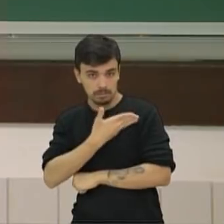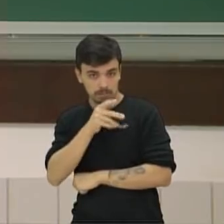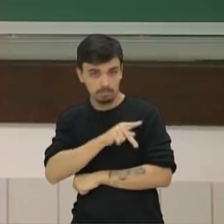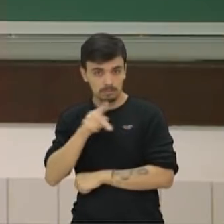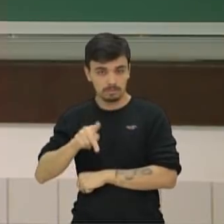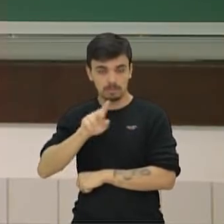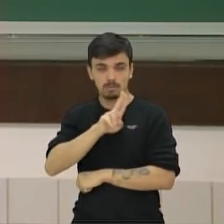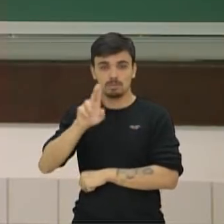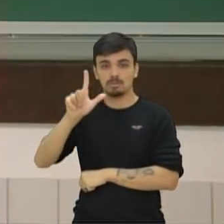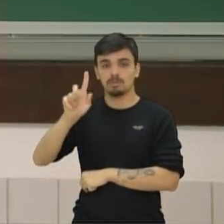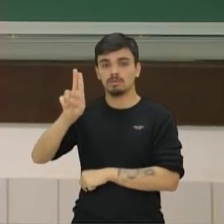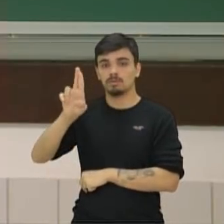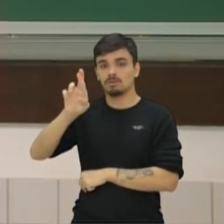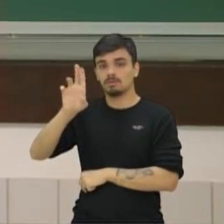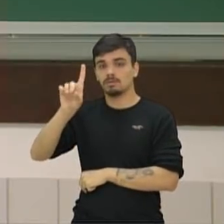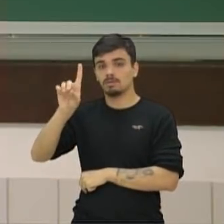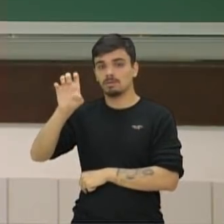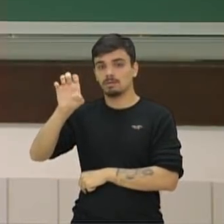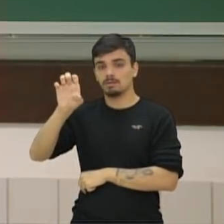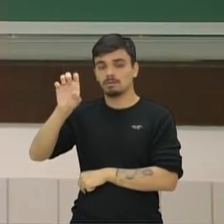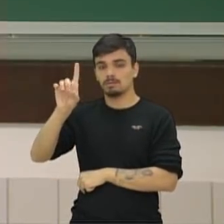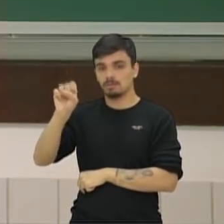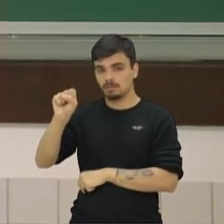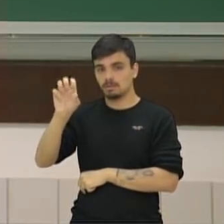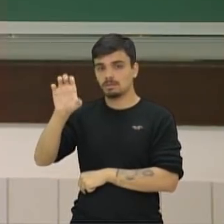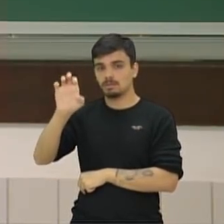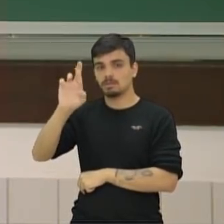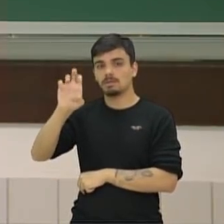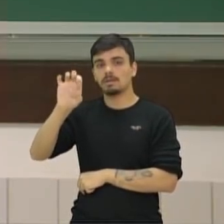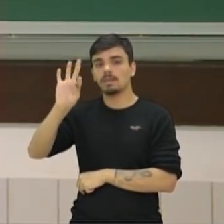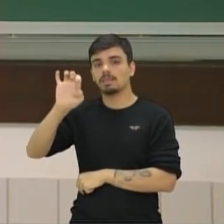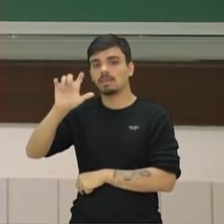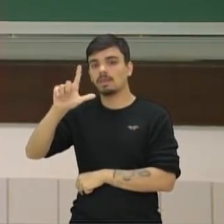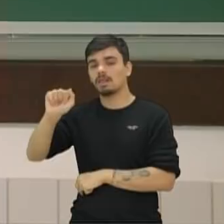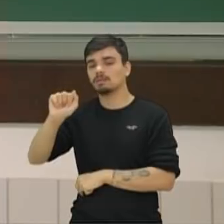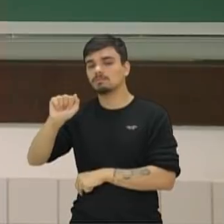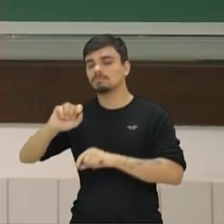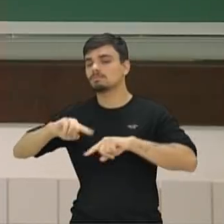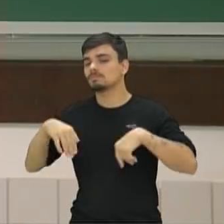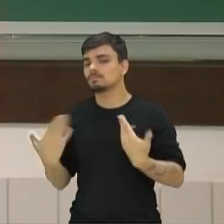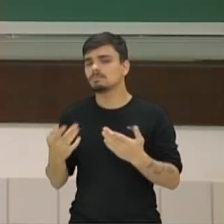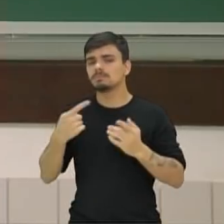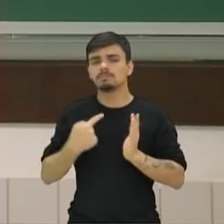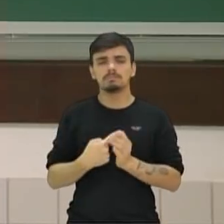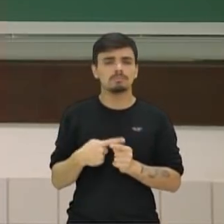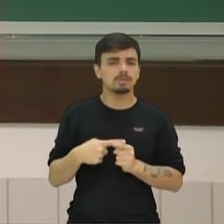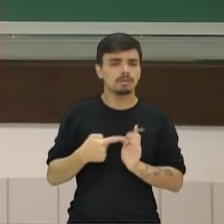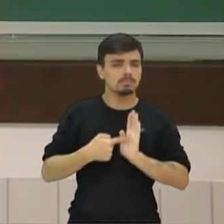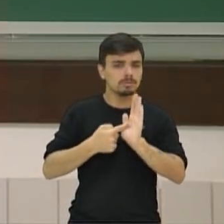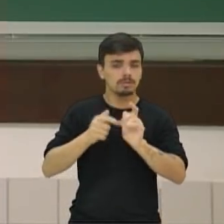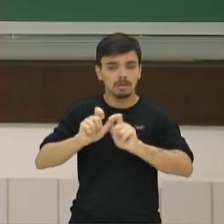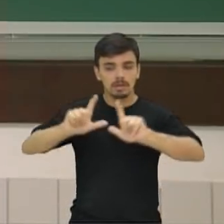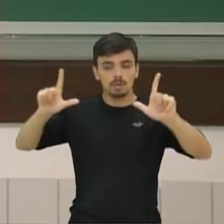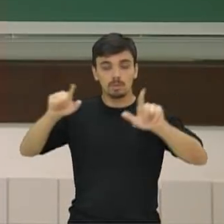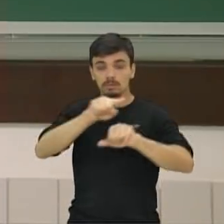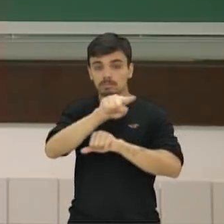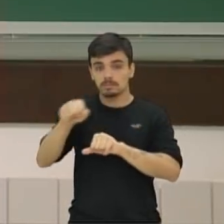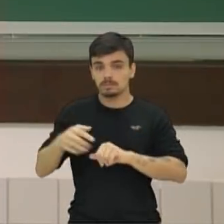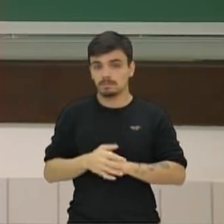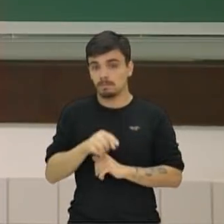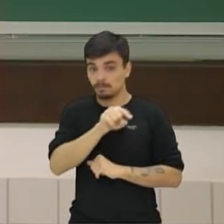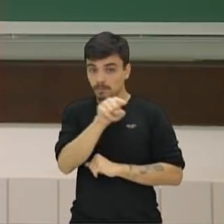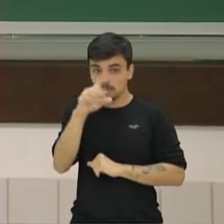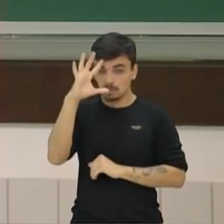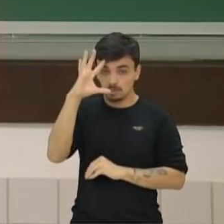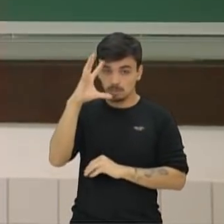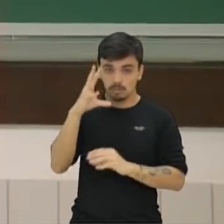é Lourdes Cretella. Professora, por que você trouxe esse quadro? Eu trouxe esse quadro para vocês